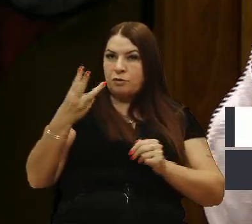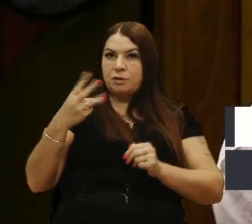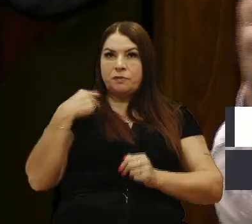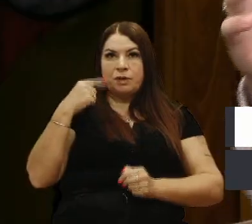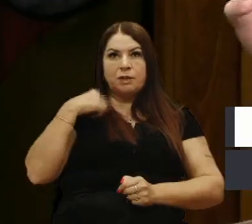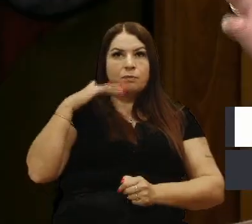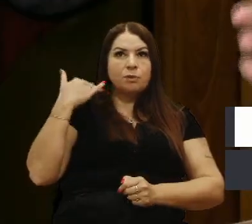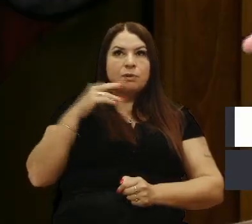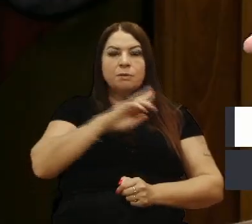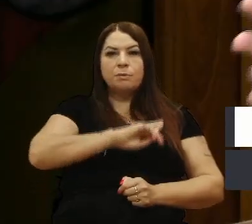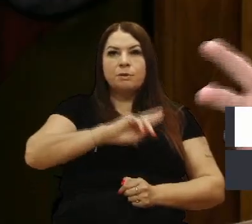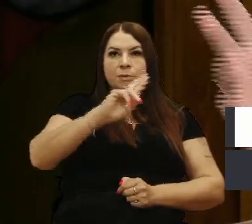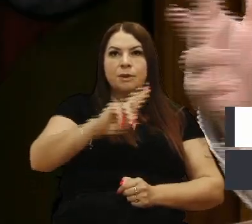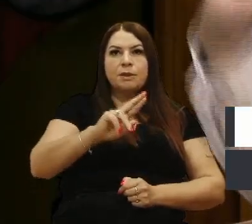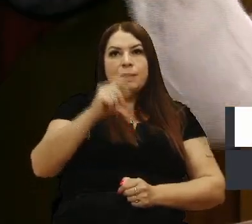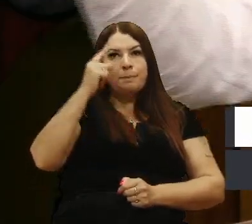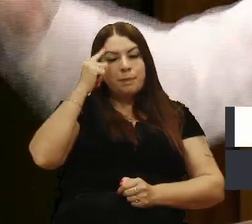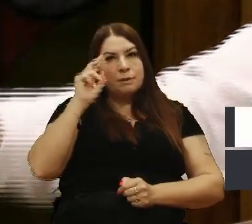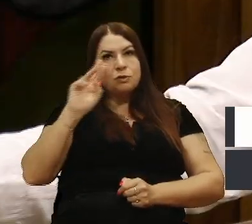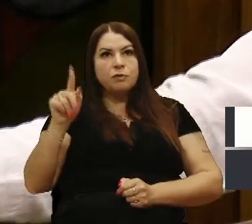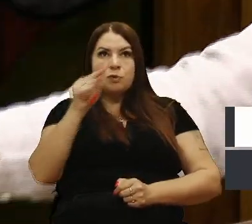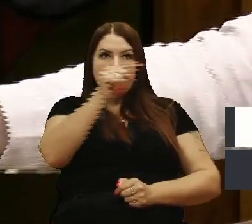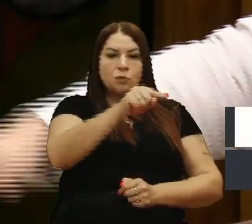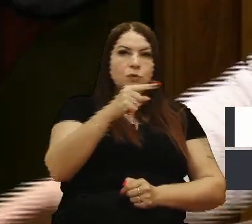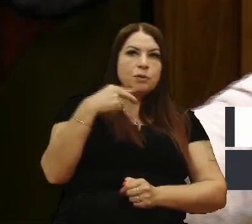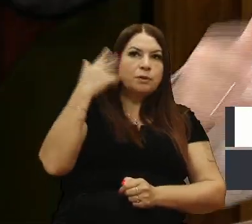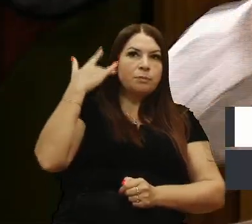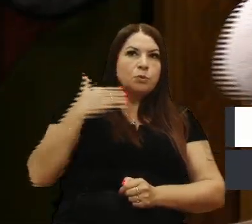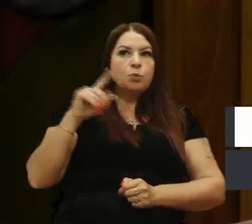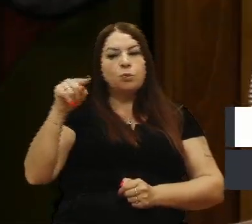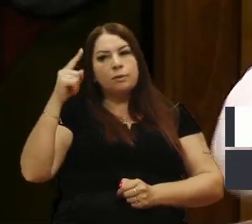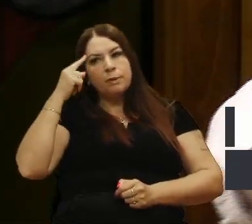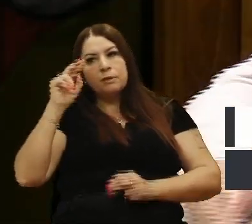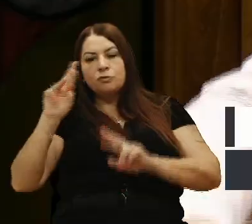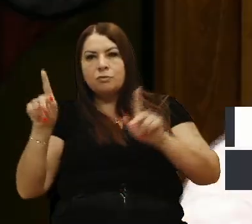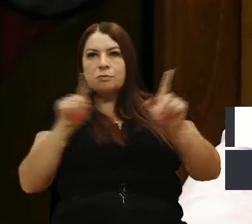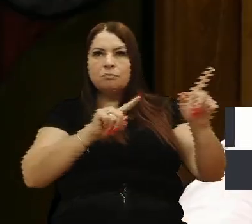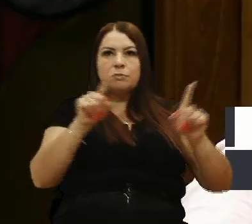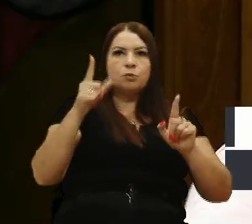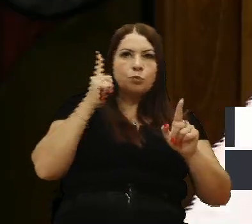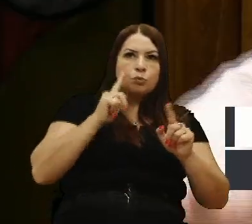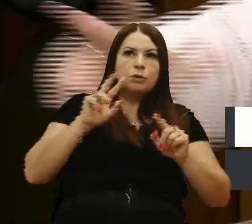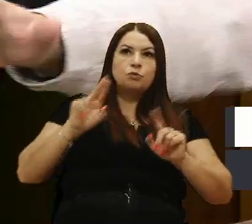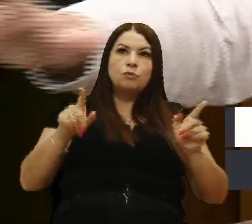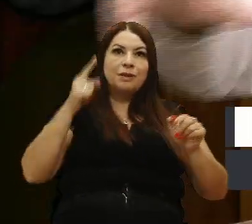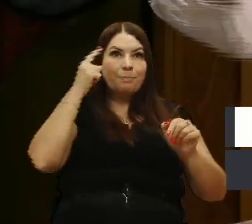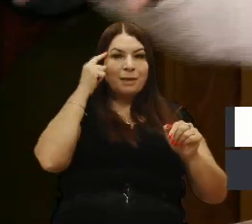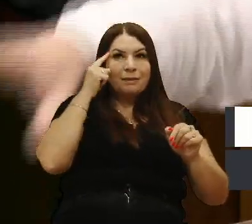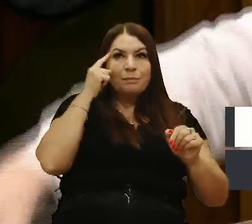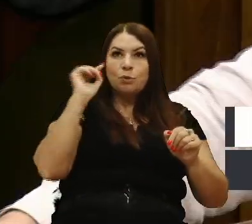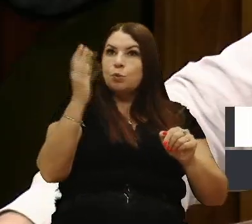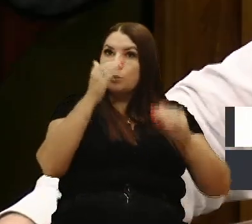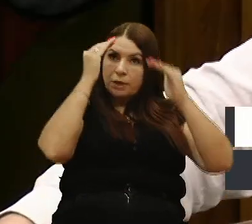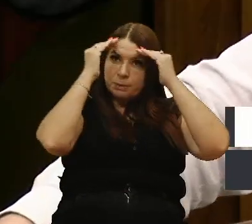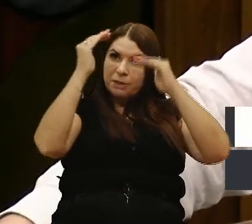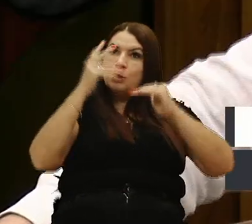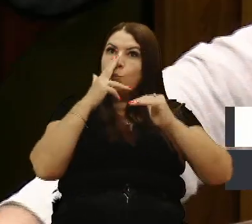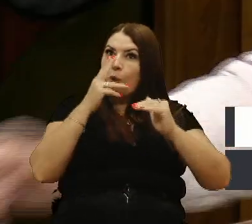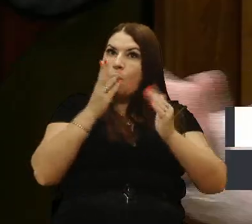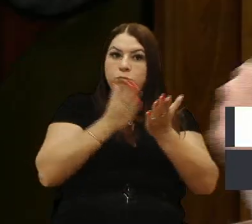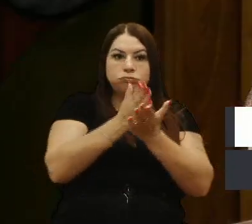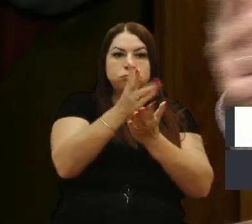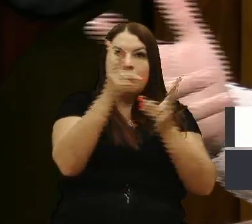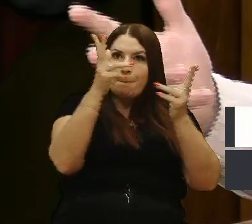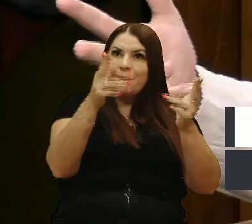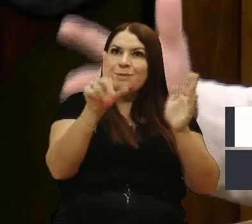Andressa representamos um espectro de pensamento, o senhor e a vereadora Daiane representam outro espectro, o vereador Lucas um outro, e todos aqui respeitamos a mesma lei, e